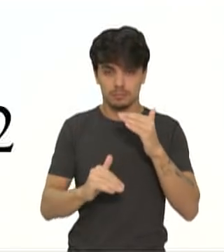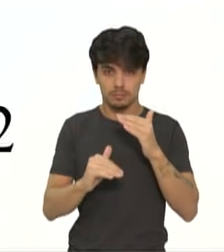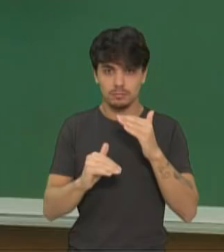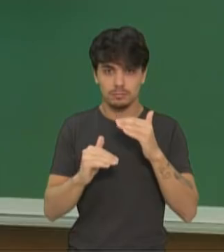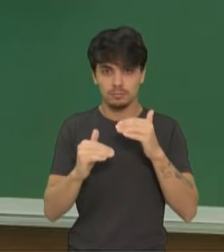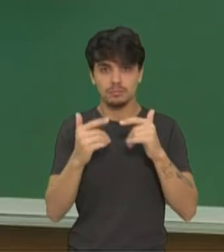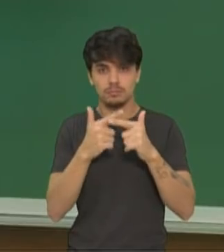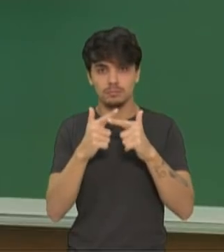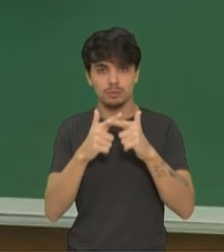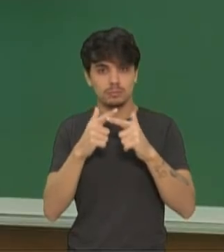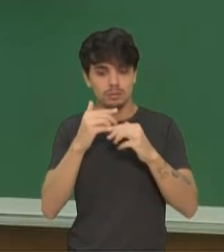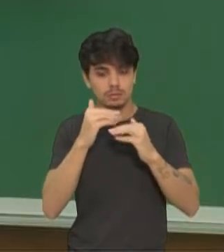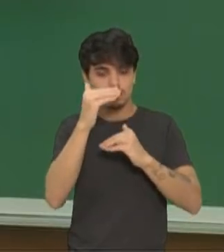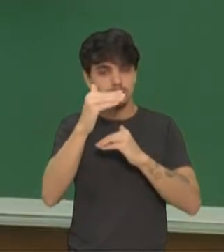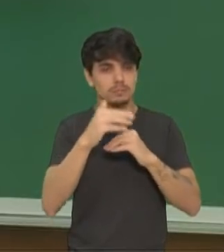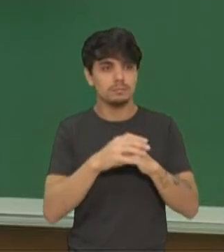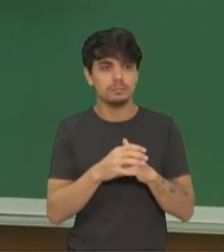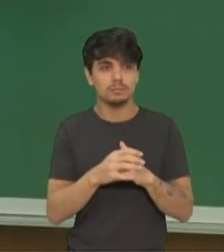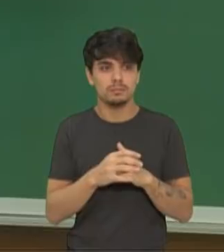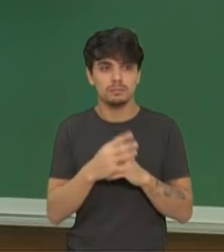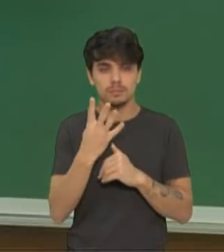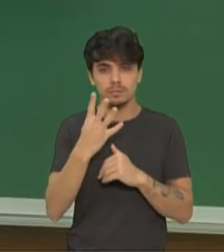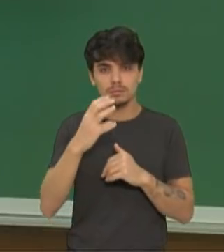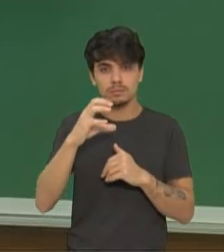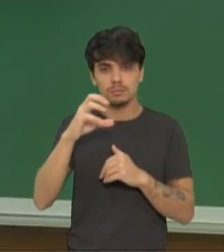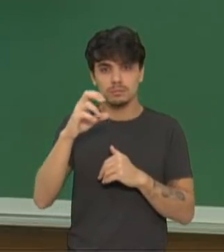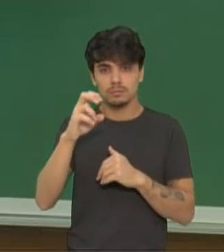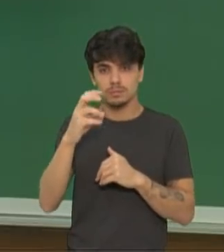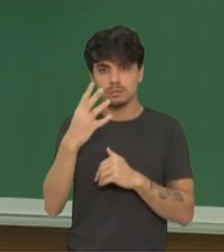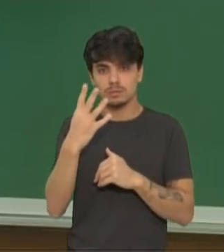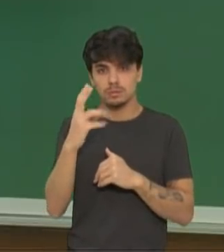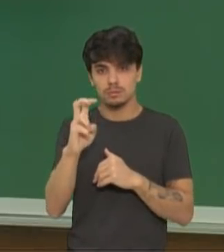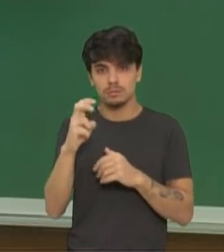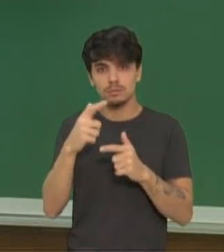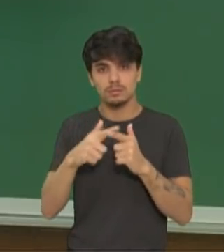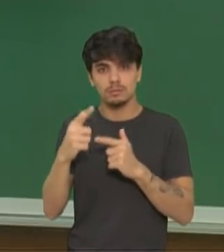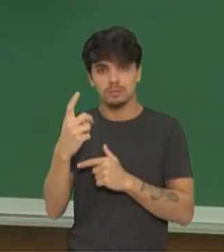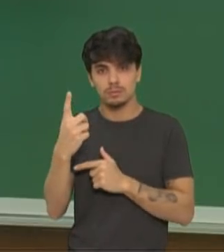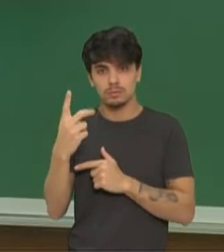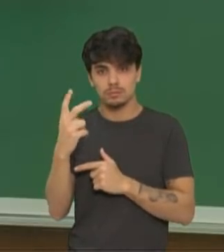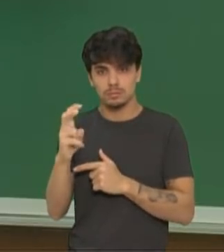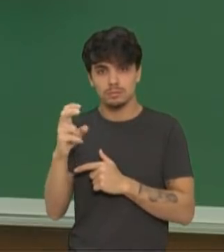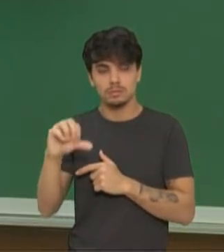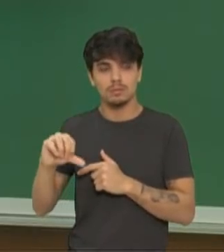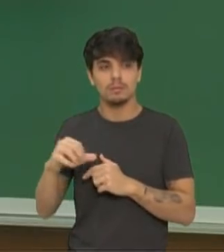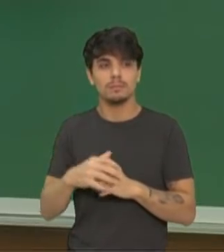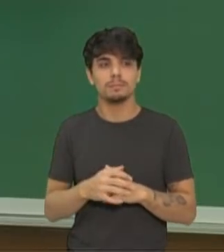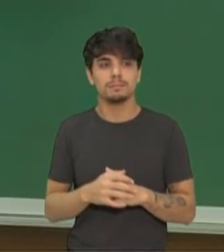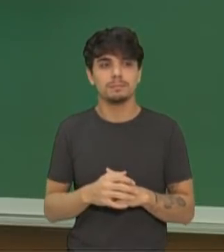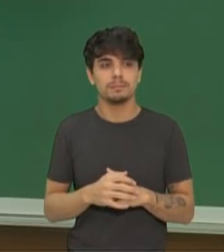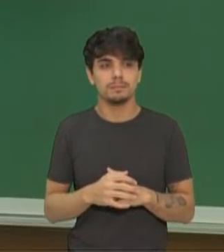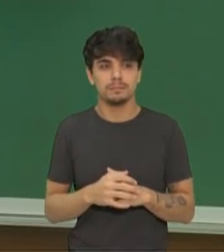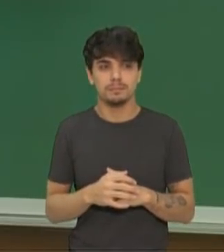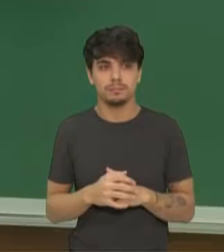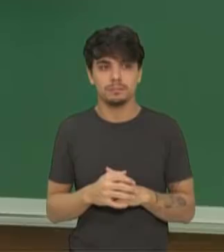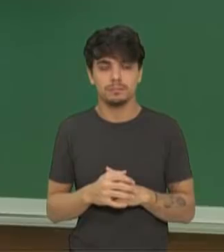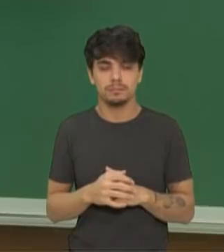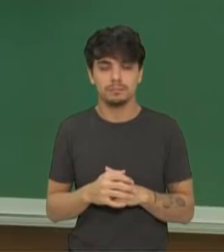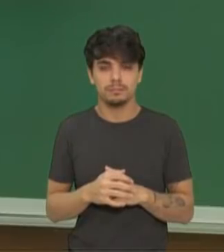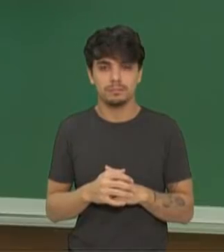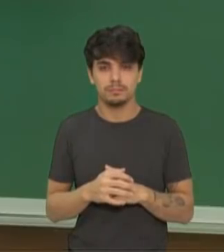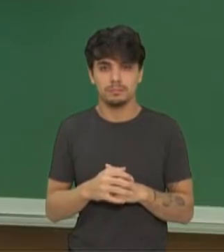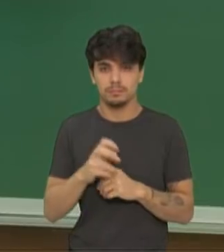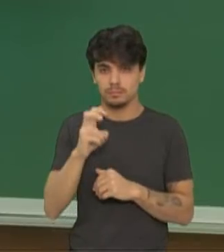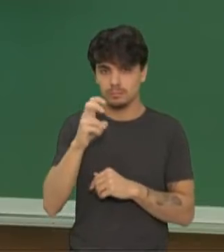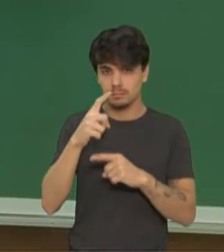pelo de cima. Então, 45 divididos por 5 dá 9, 9 vezes C, 9C. 45 divididos por 9 dá 5.